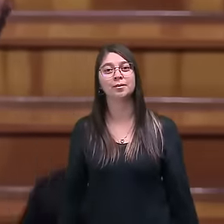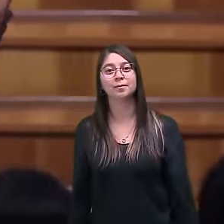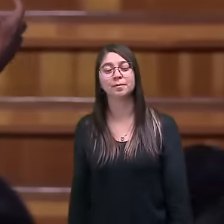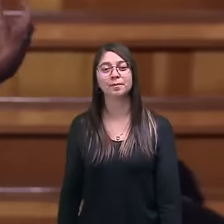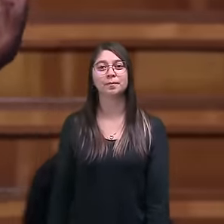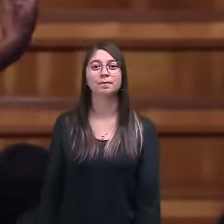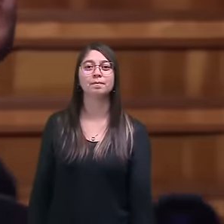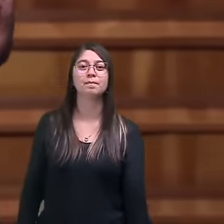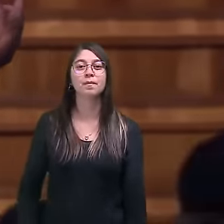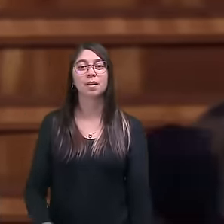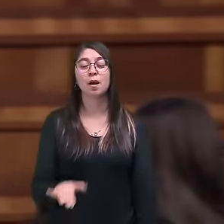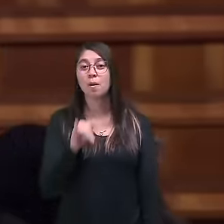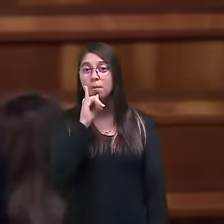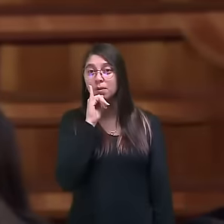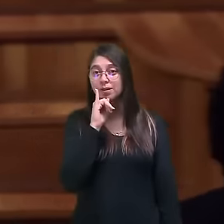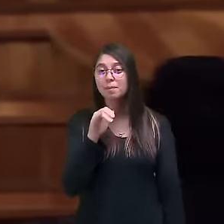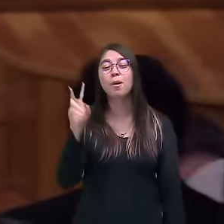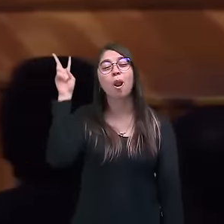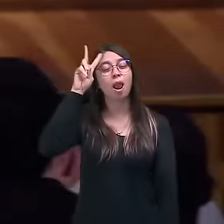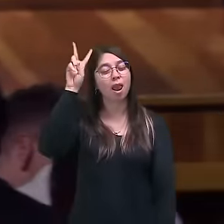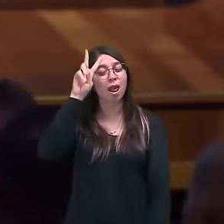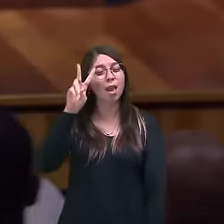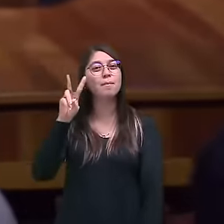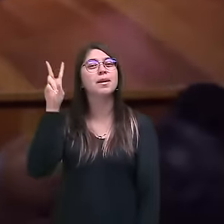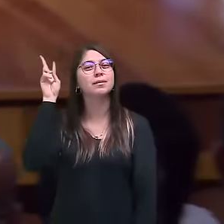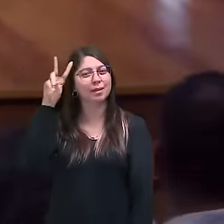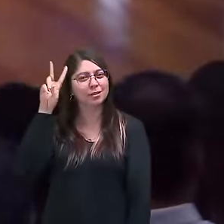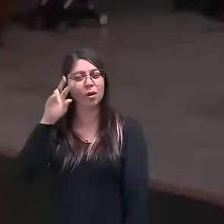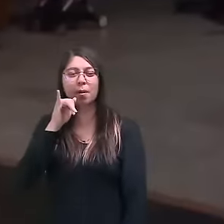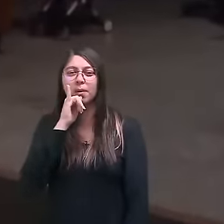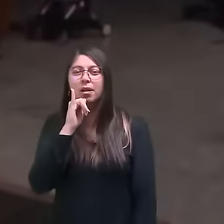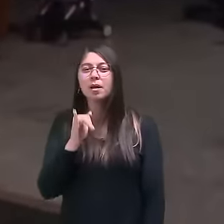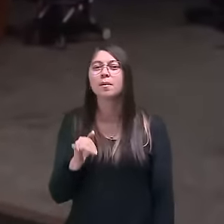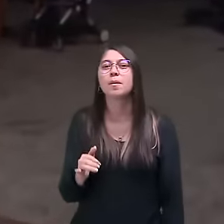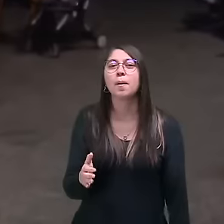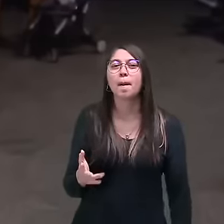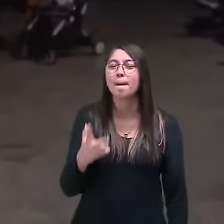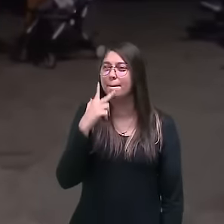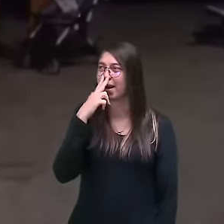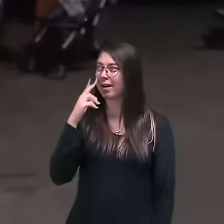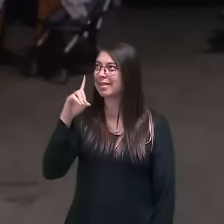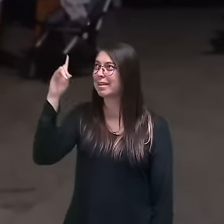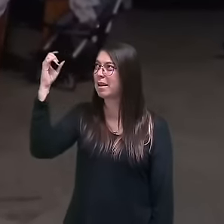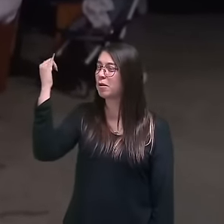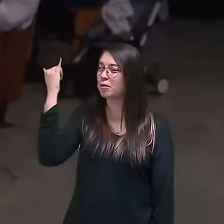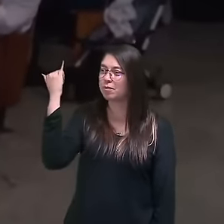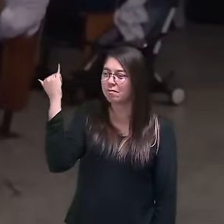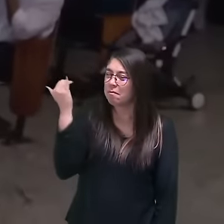Sabe, pastor, é lo terrible da história, que pareciera que agora lo que Deus falou não tem valor.